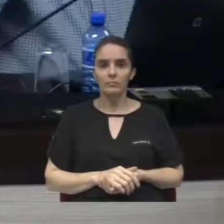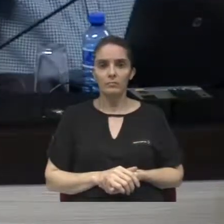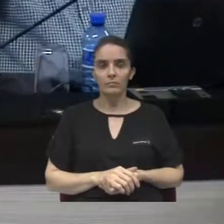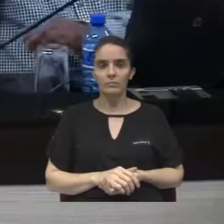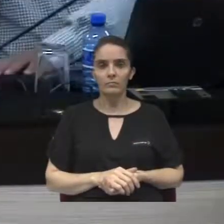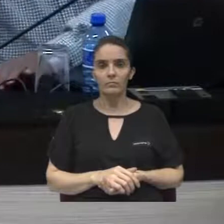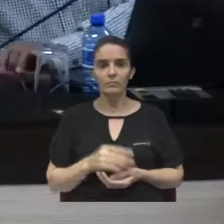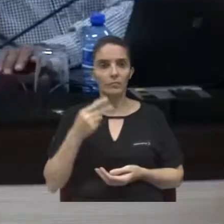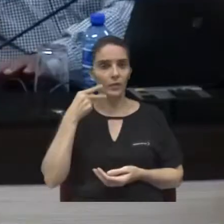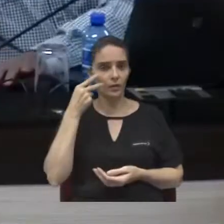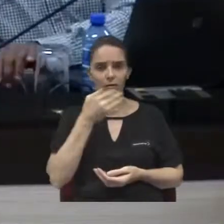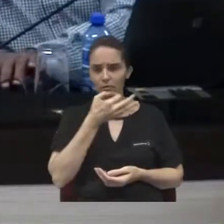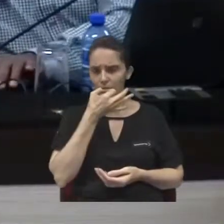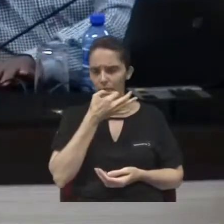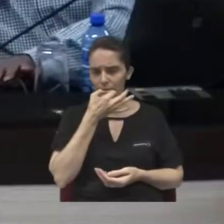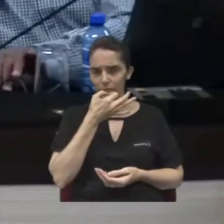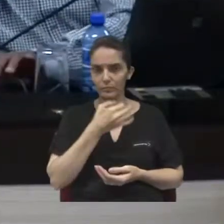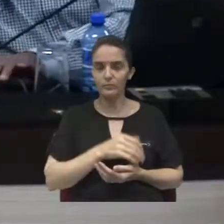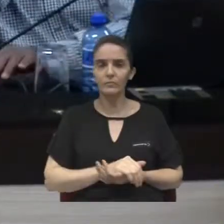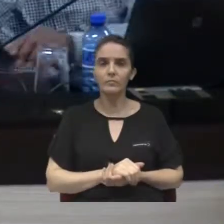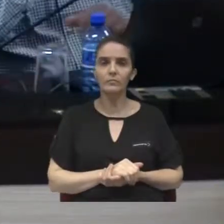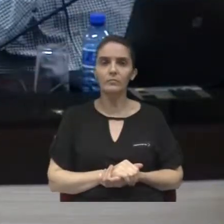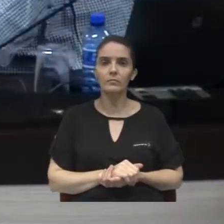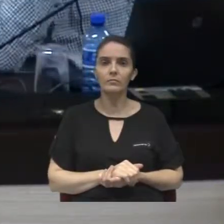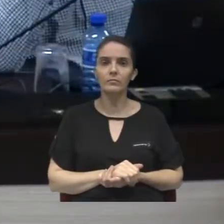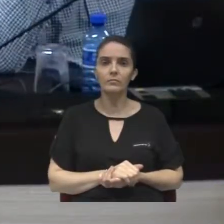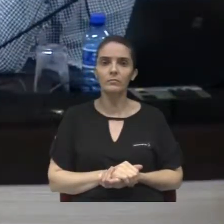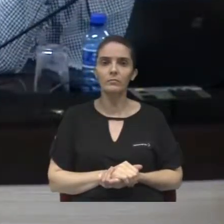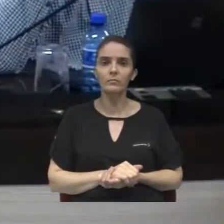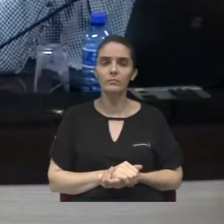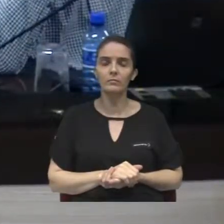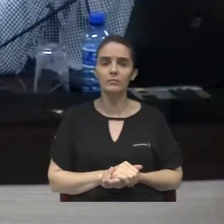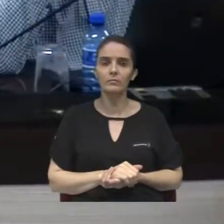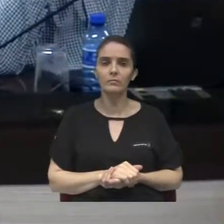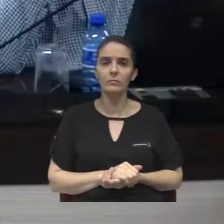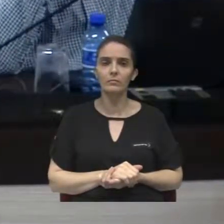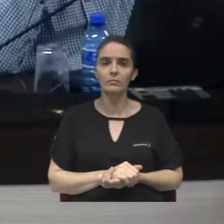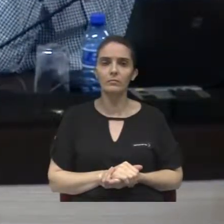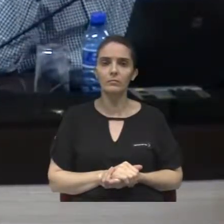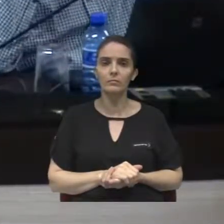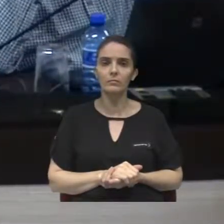Algum vereador deseja discutir o requerimento? Eu gostaria.